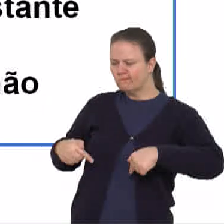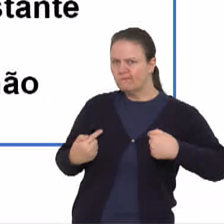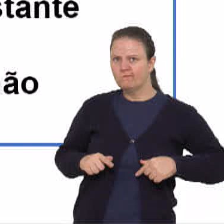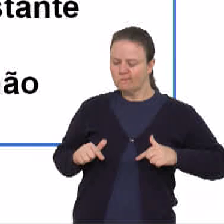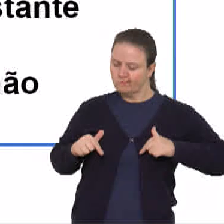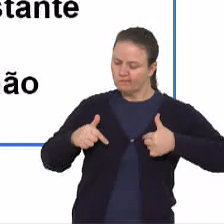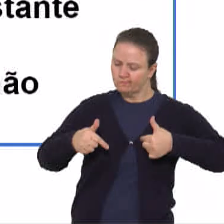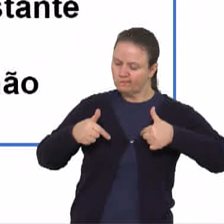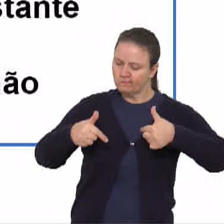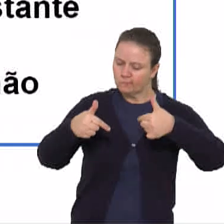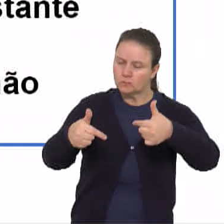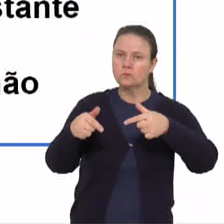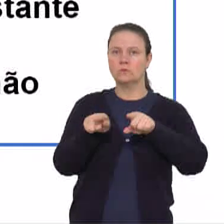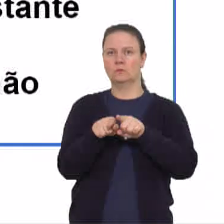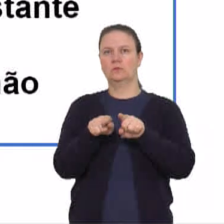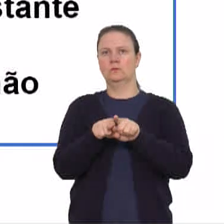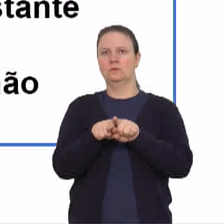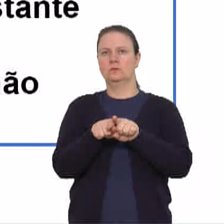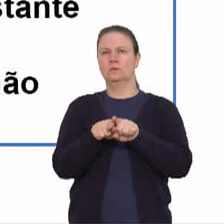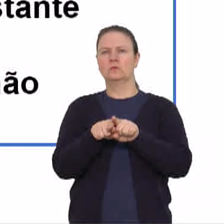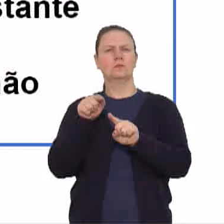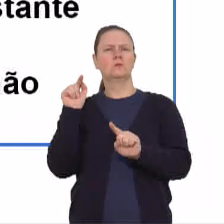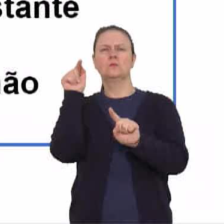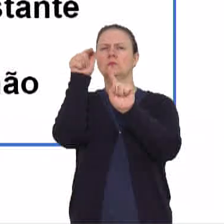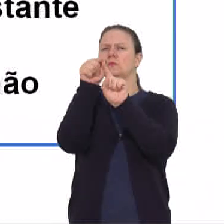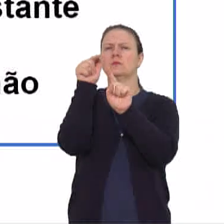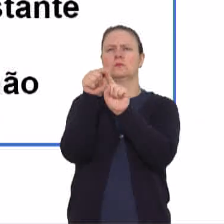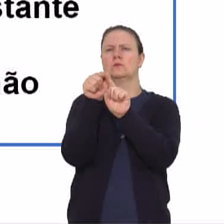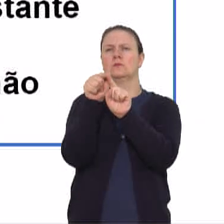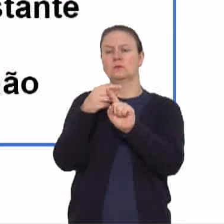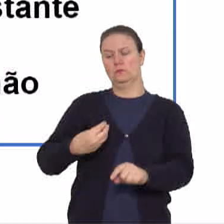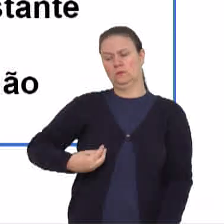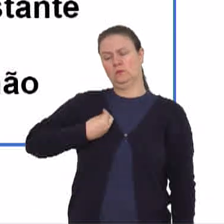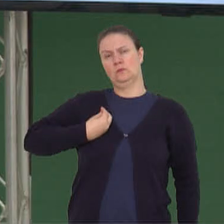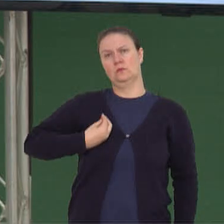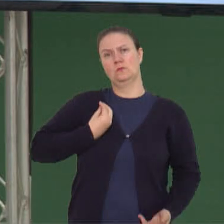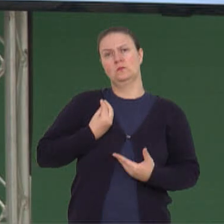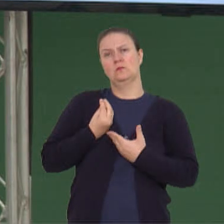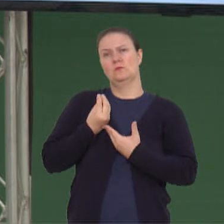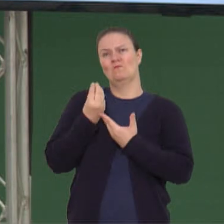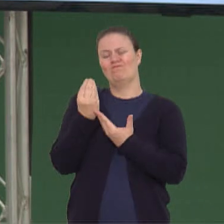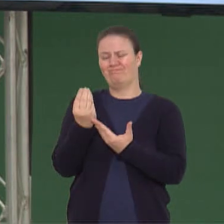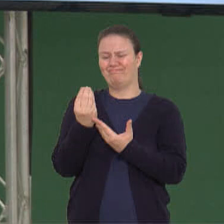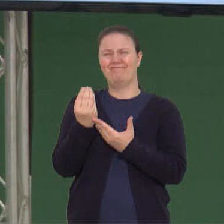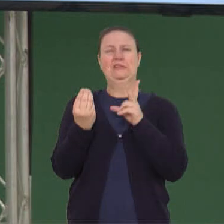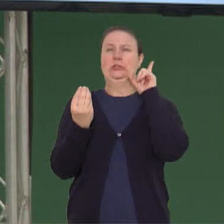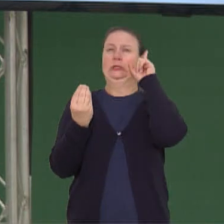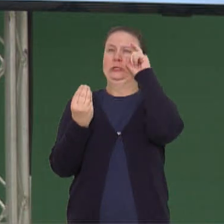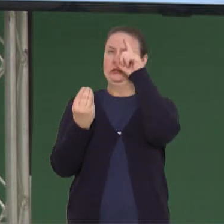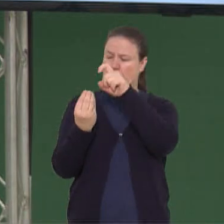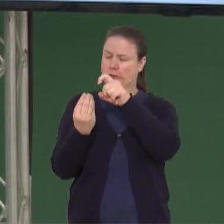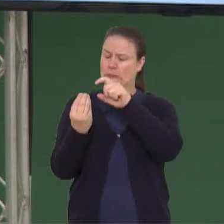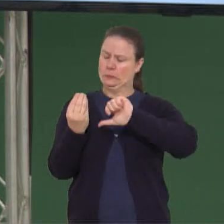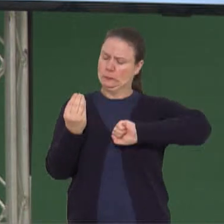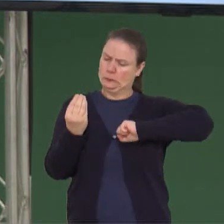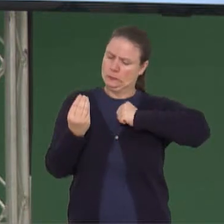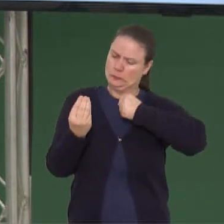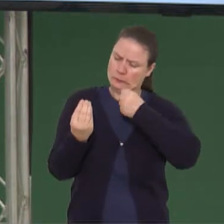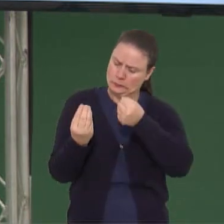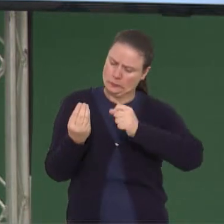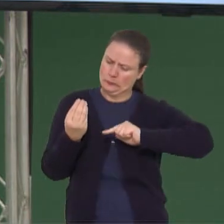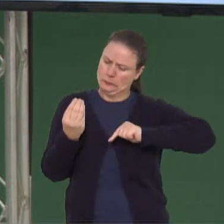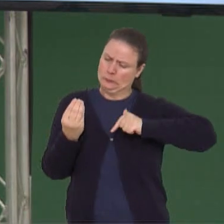luta. Para o Heráclito, a vida é uma constante guerra. Por quê? Você sempre está lutando